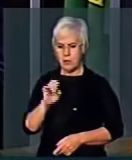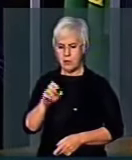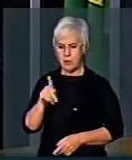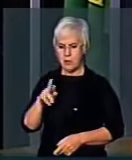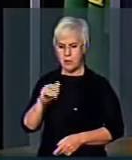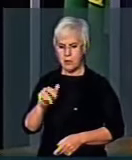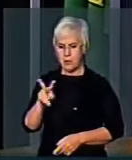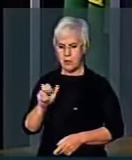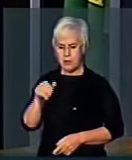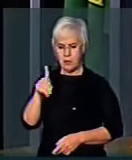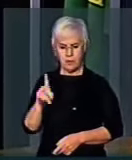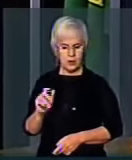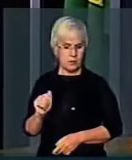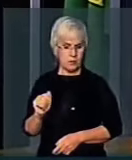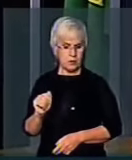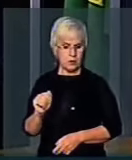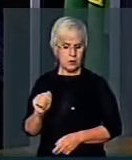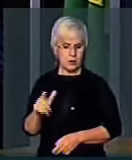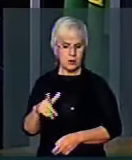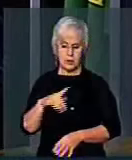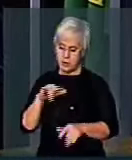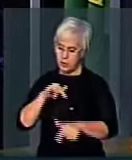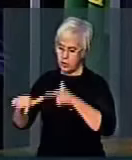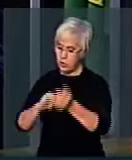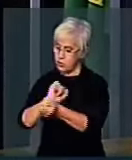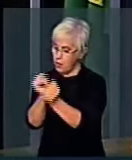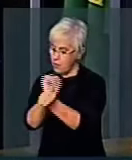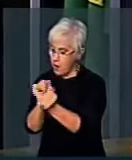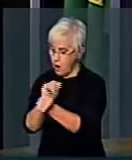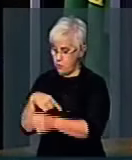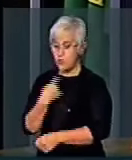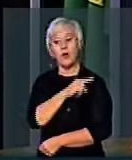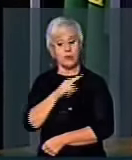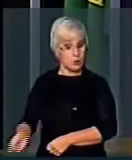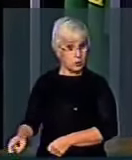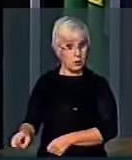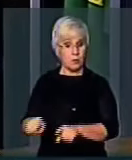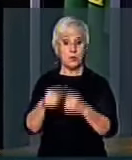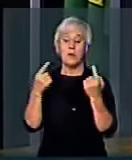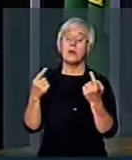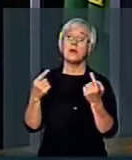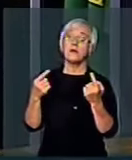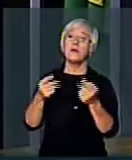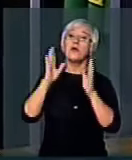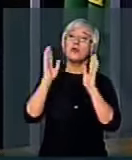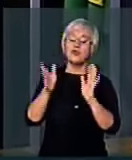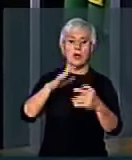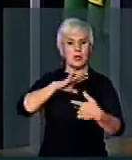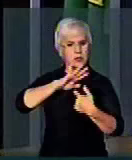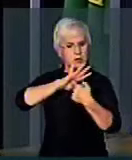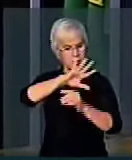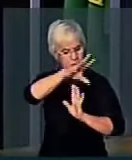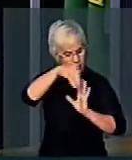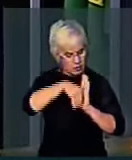aquele que porventura pratica o trabalho escravo, que todos nós condenamos, é lógico, mas também, já implícito na